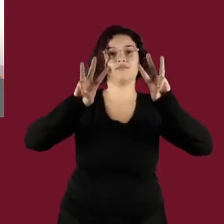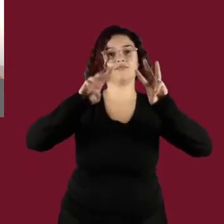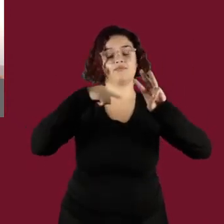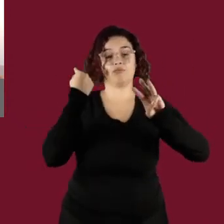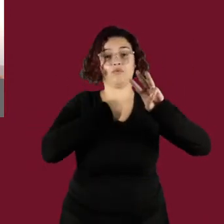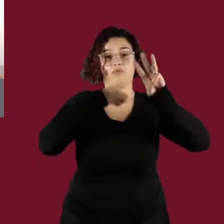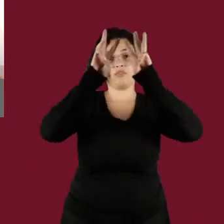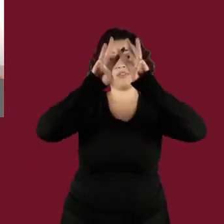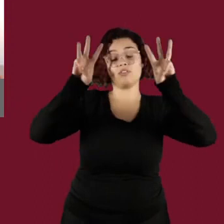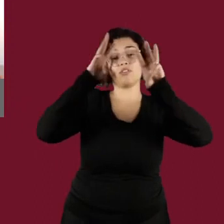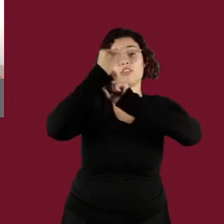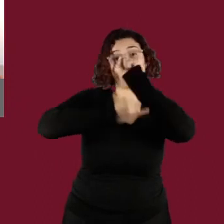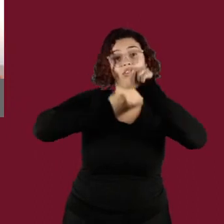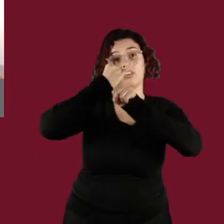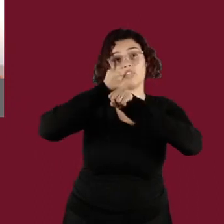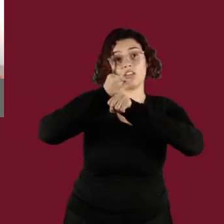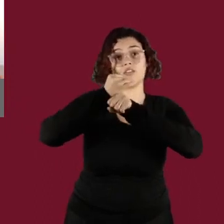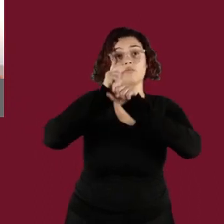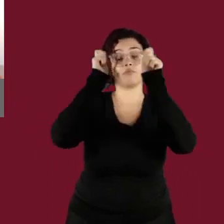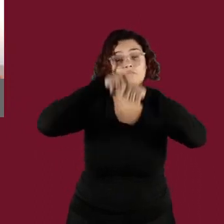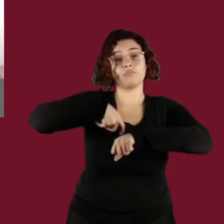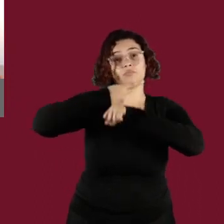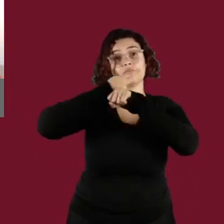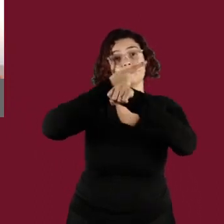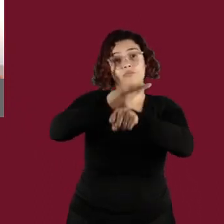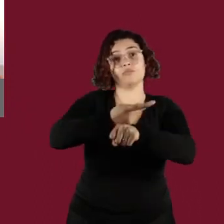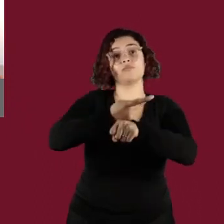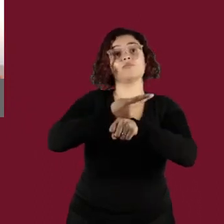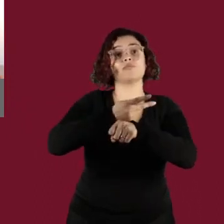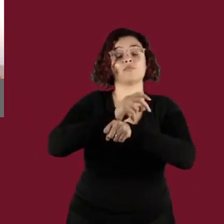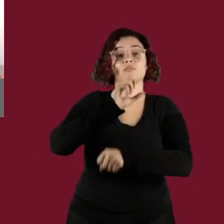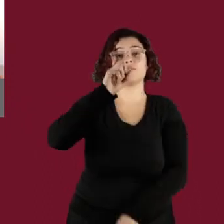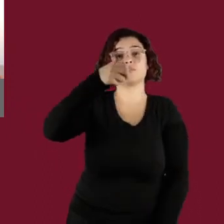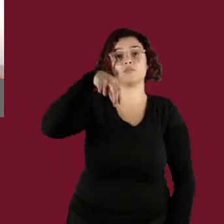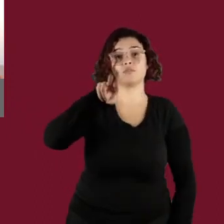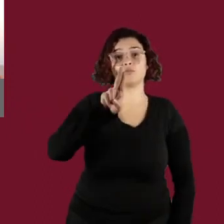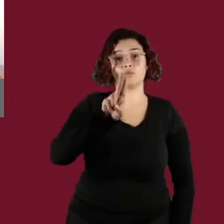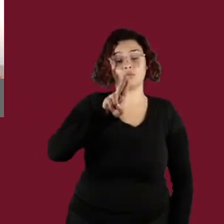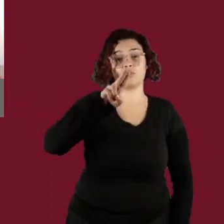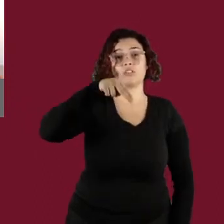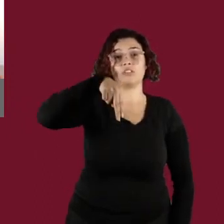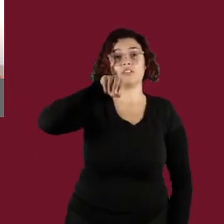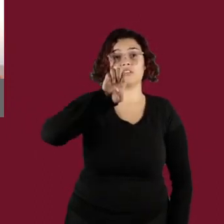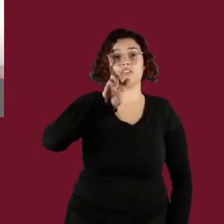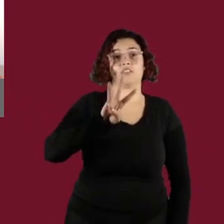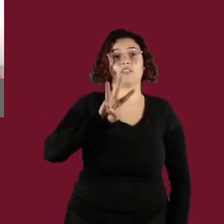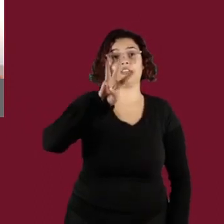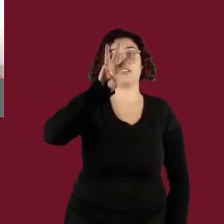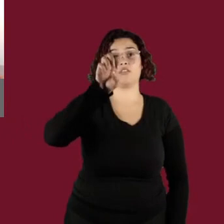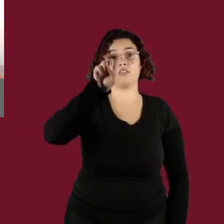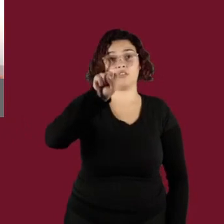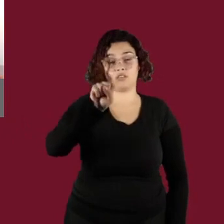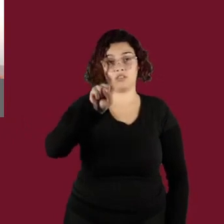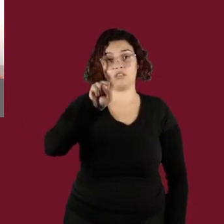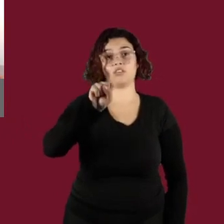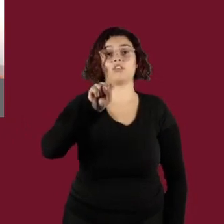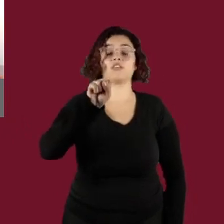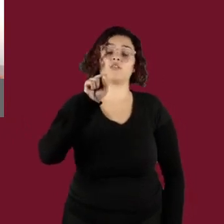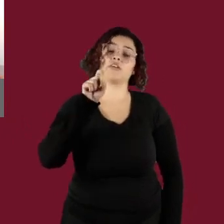na internet, que a gente pode ser achado por Ononews, colocando ali Ononews, vocês vão achar que está em inglês, é